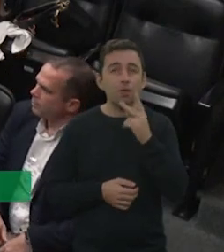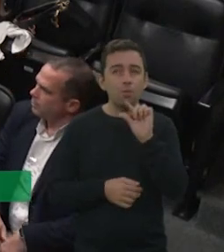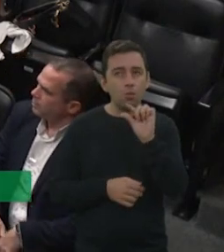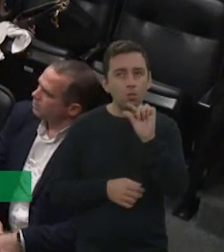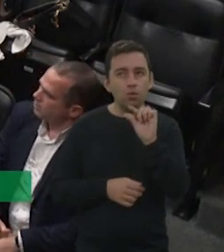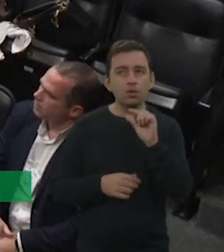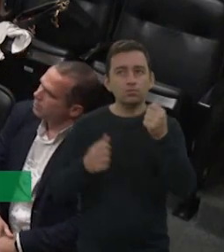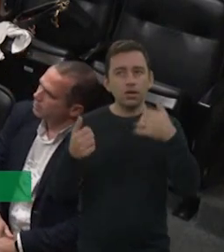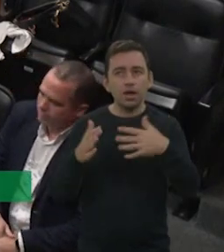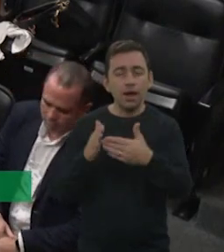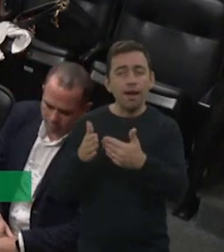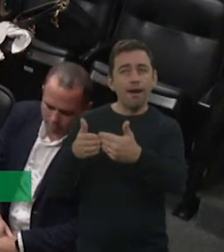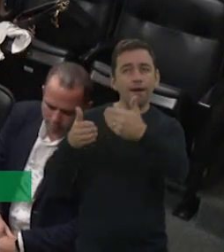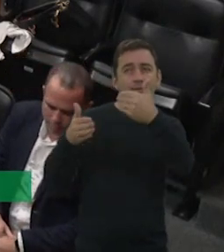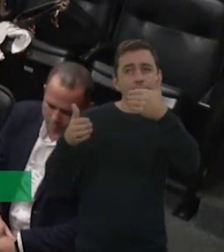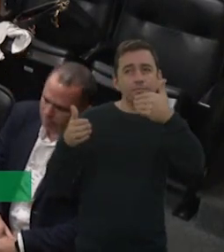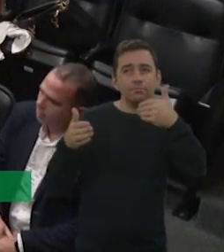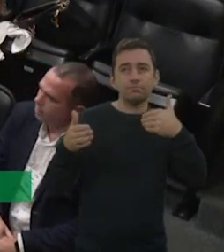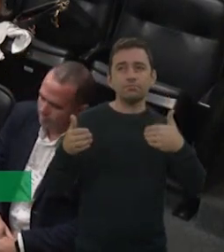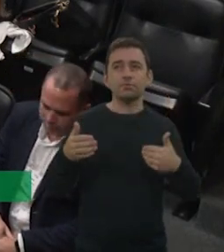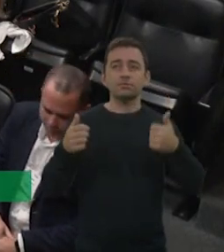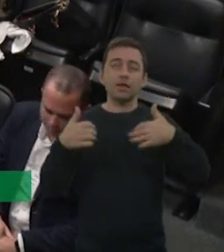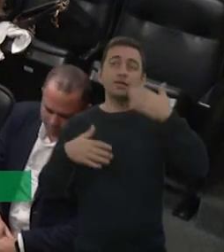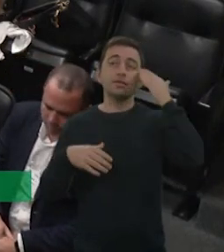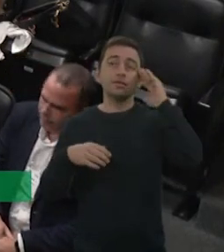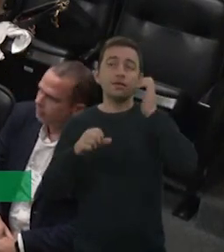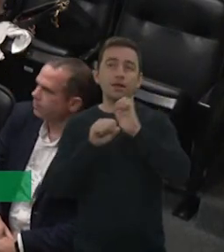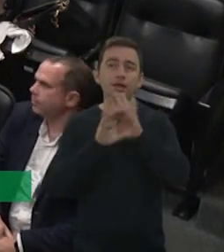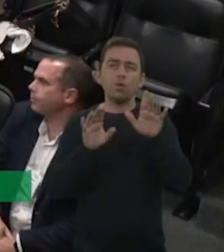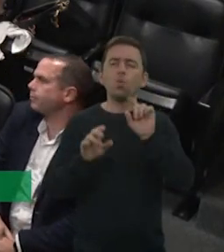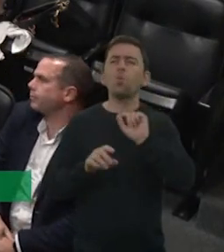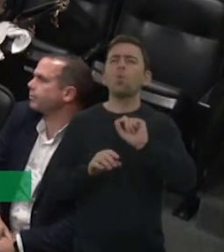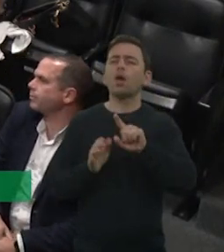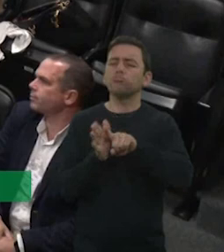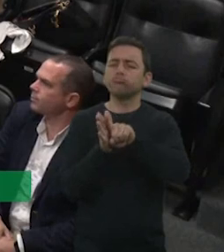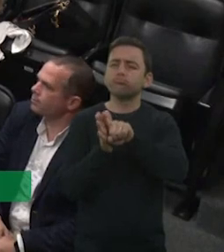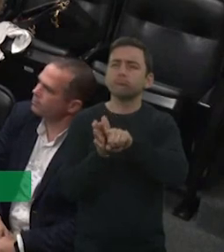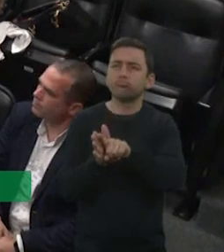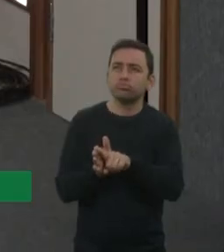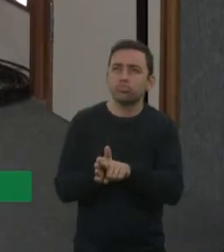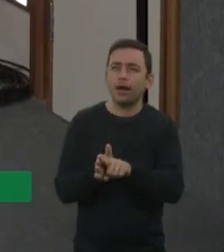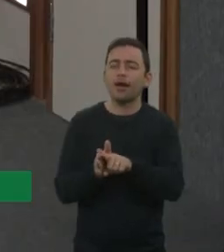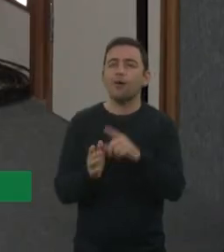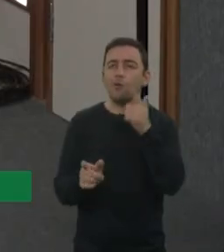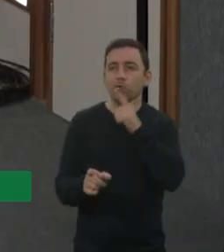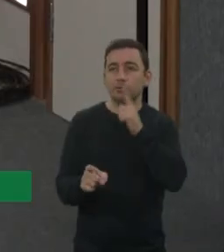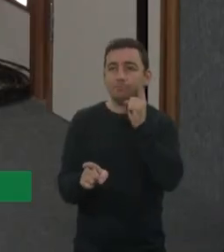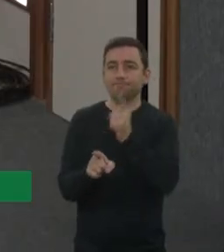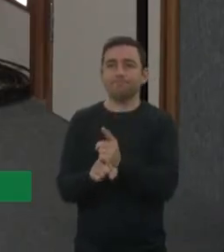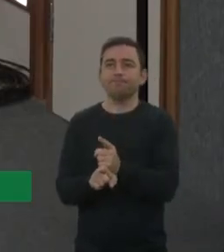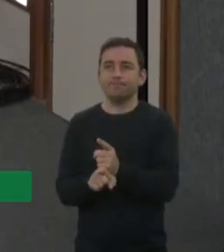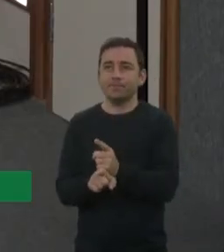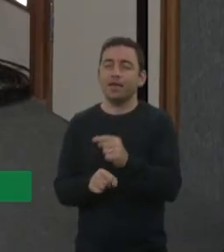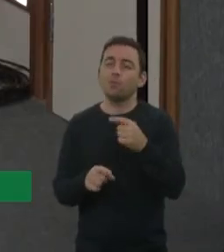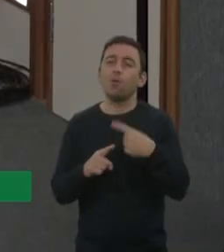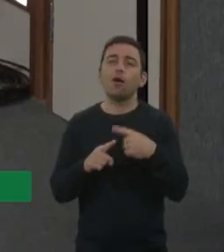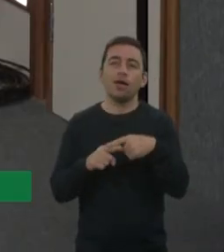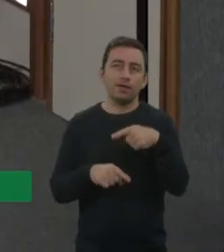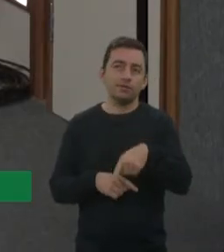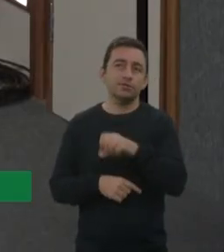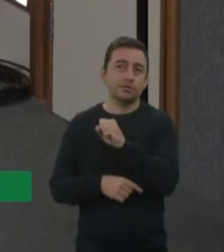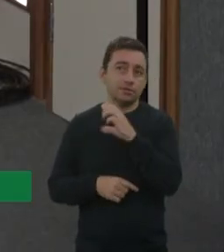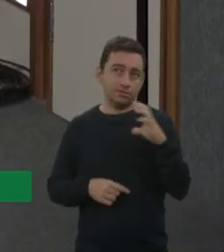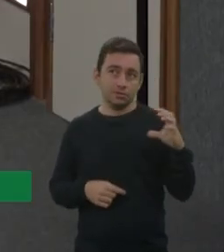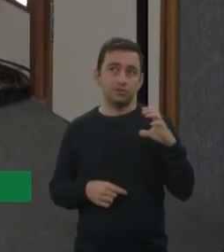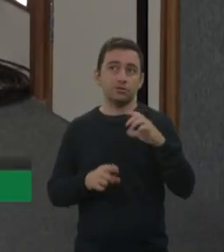eu quero voltar um pouco atrás para a gente entender o que é o rastreamento pela triagem neonatal e por que nós aqui em Santa Catarina estamos nesse nível,